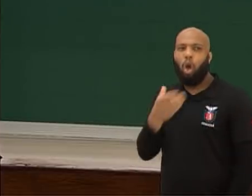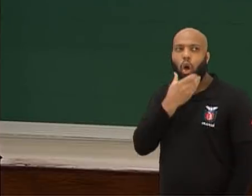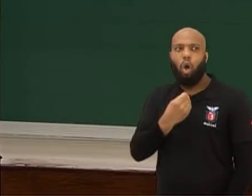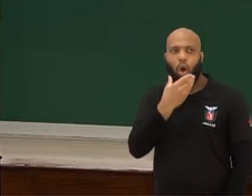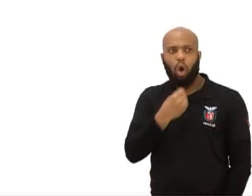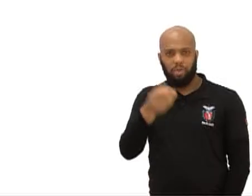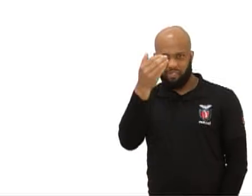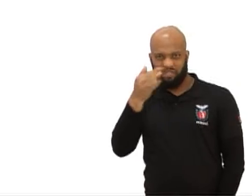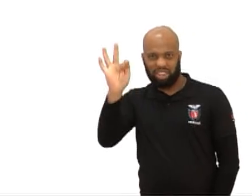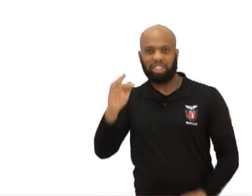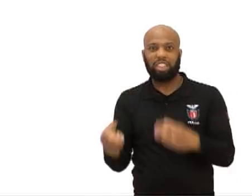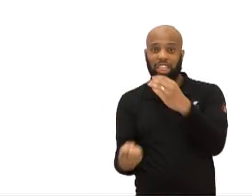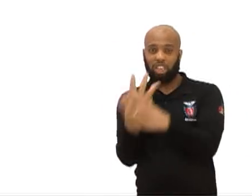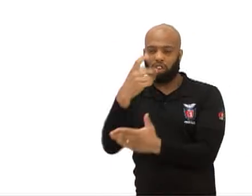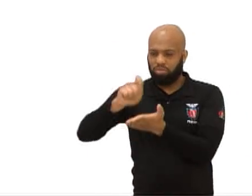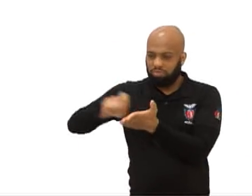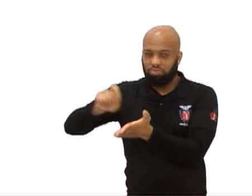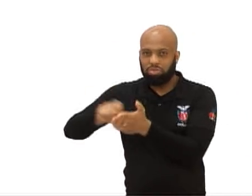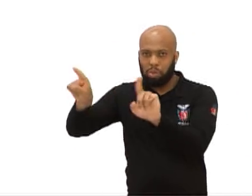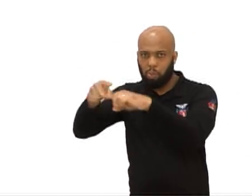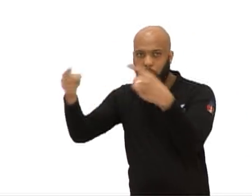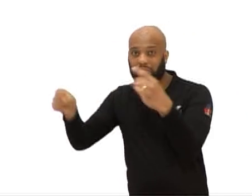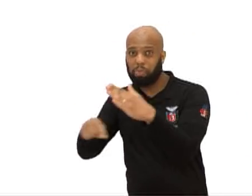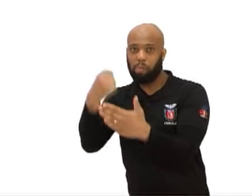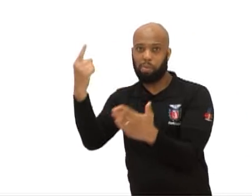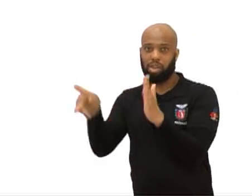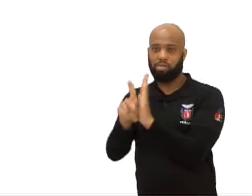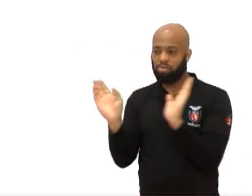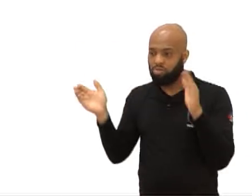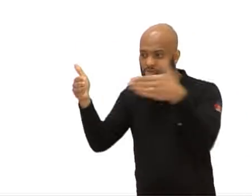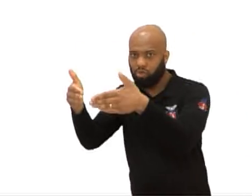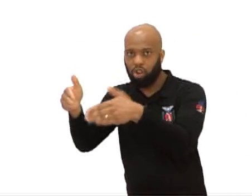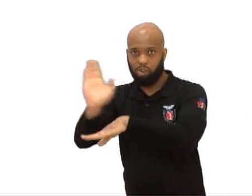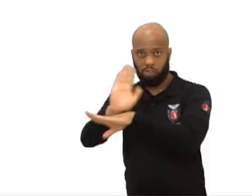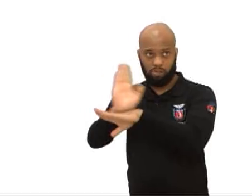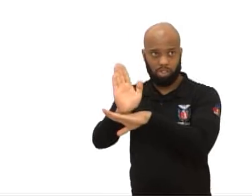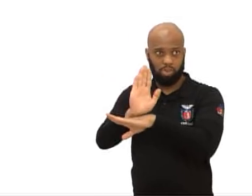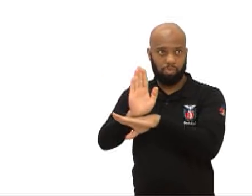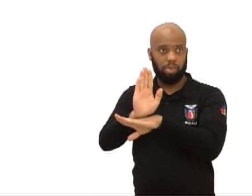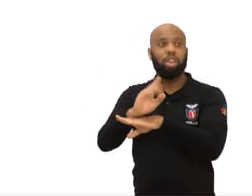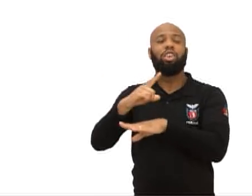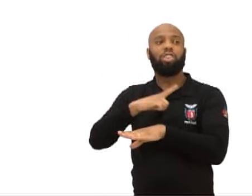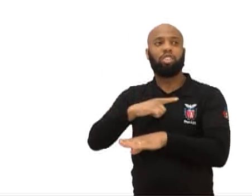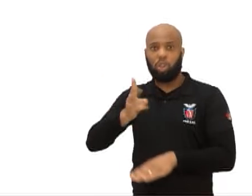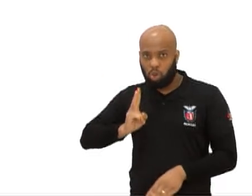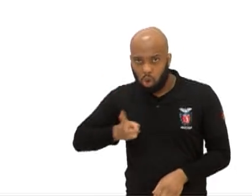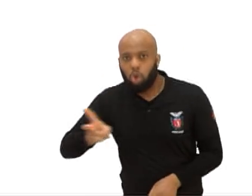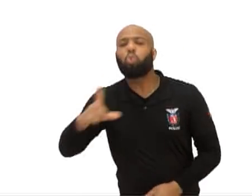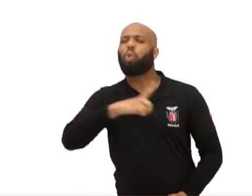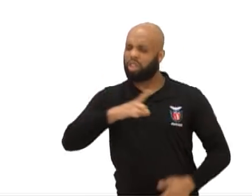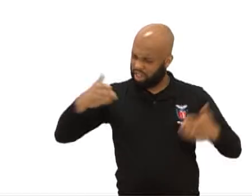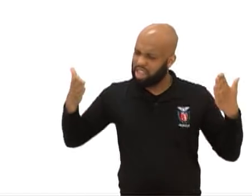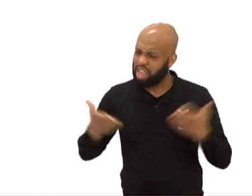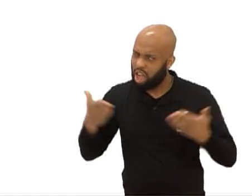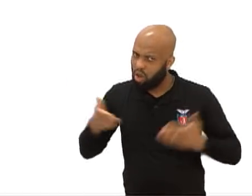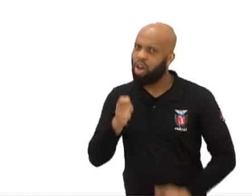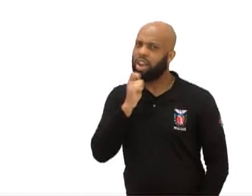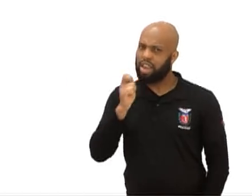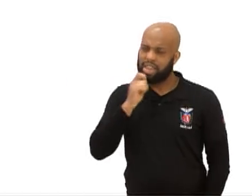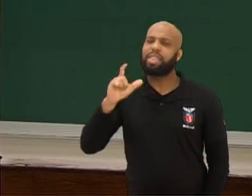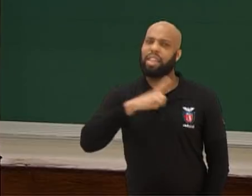Méliès conseguiu compor a primeira sonoplastia para seu próprio filme, que continua a existir nos